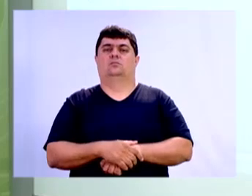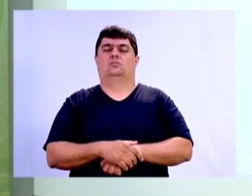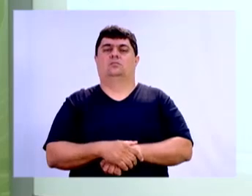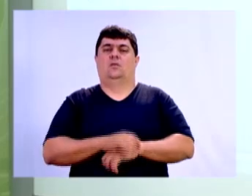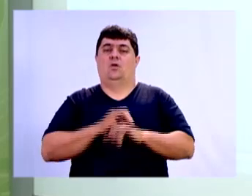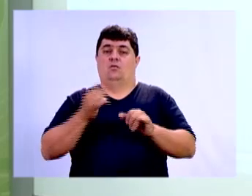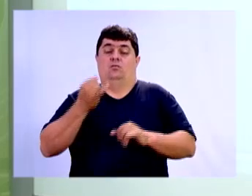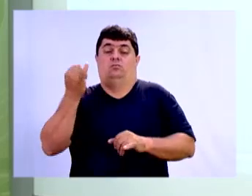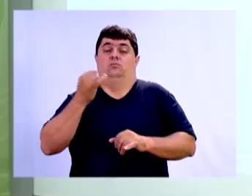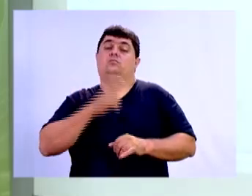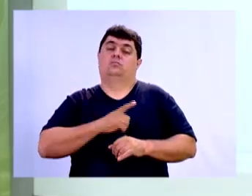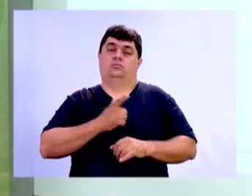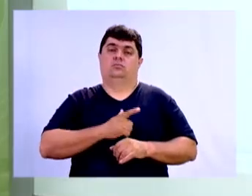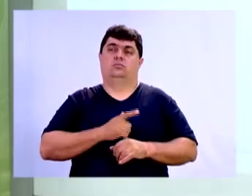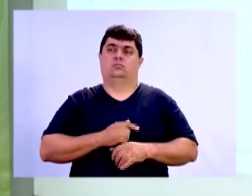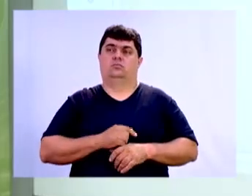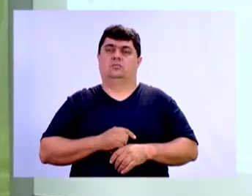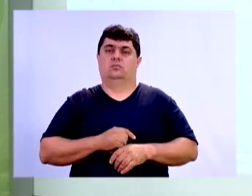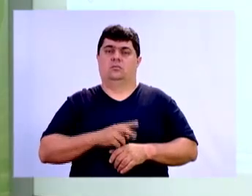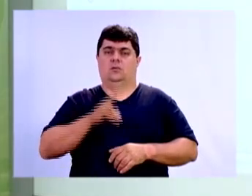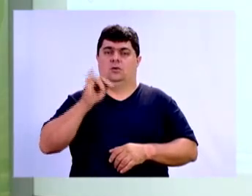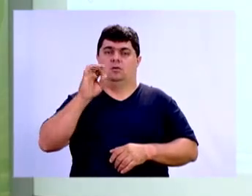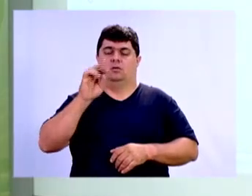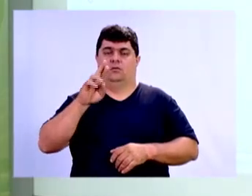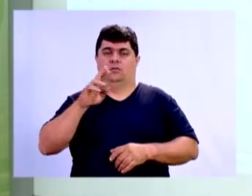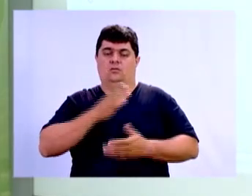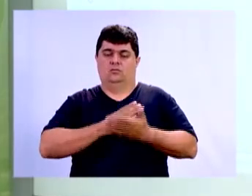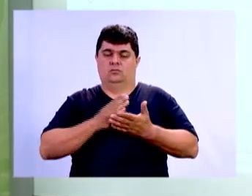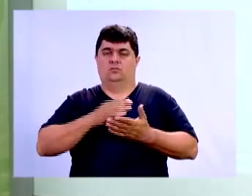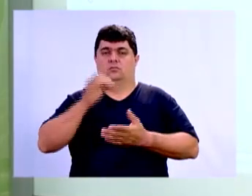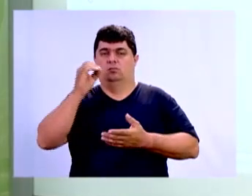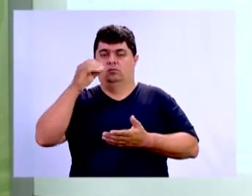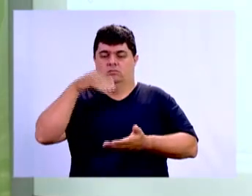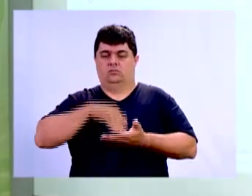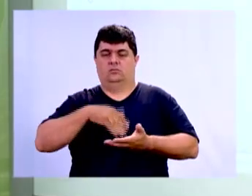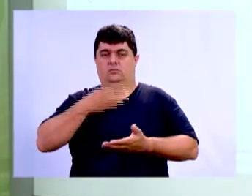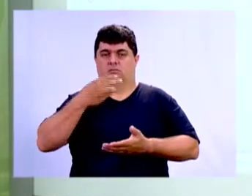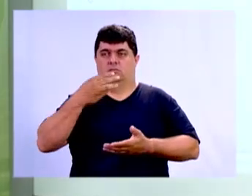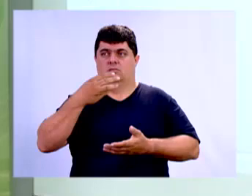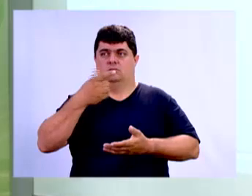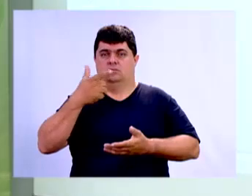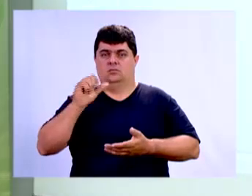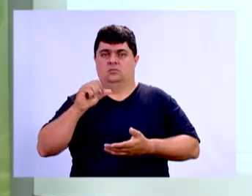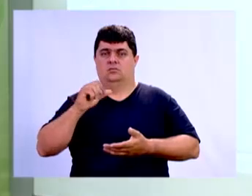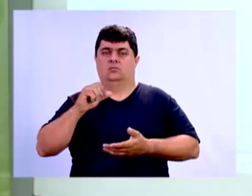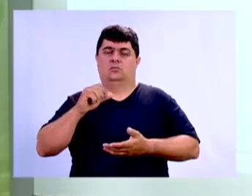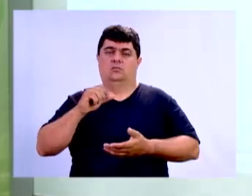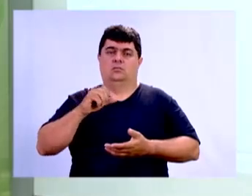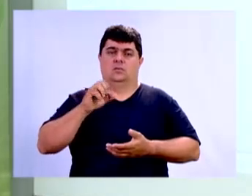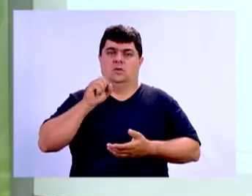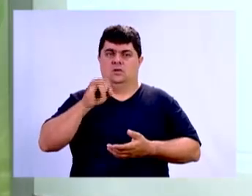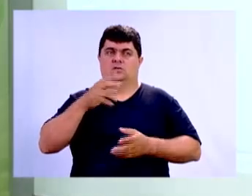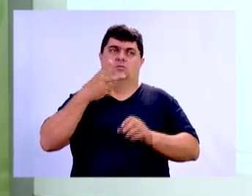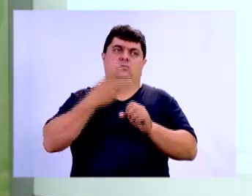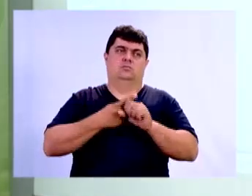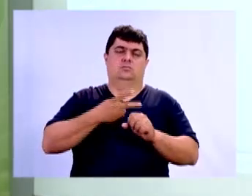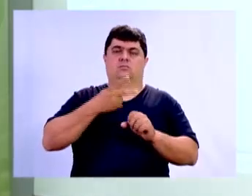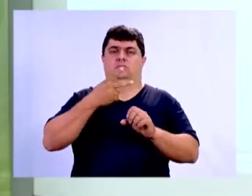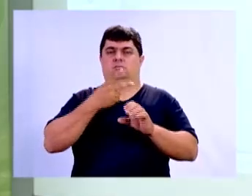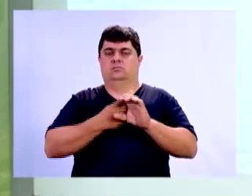informação importantíssima, gente. Um vetor começa de 0, ainda mais nas linguagens C-like, né? C, C++, Java, C#,